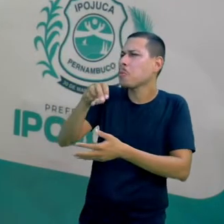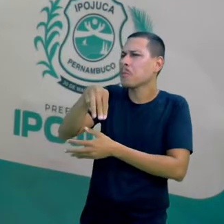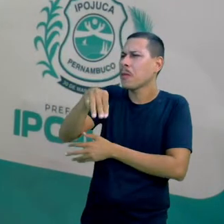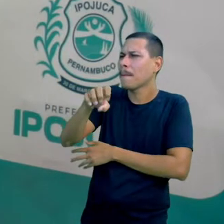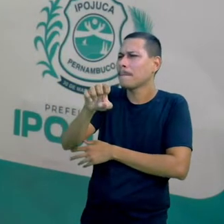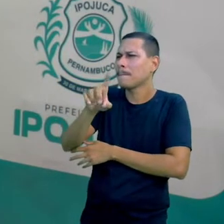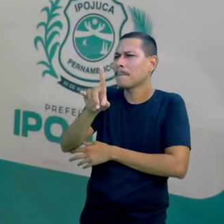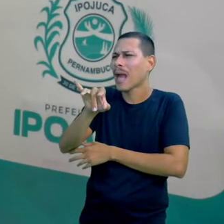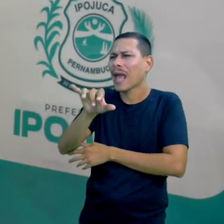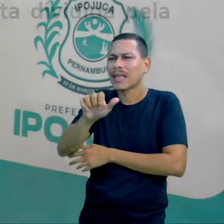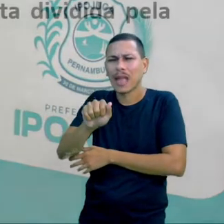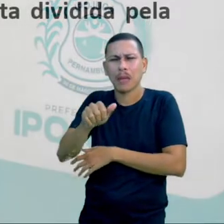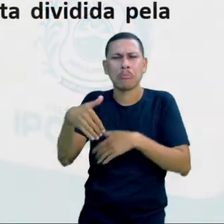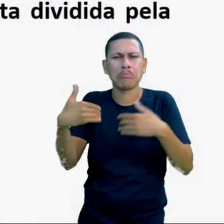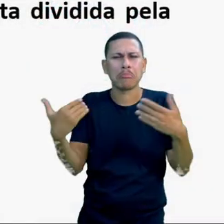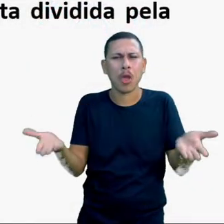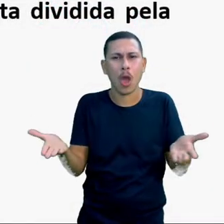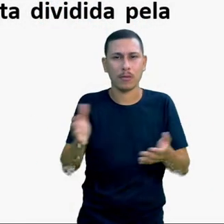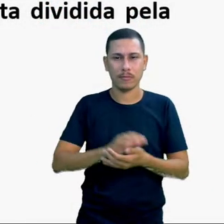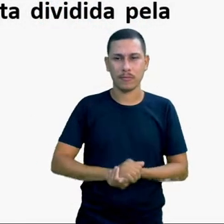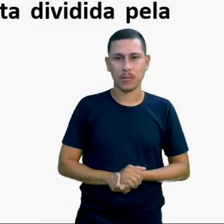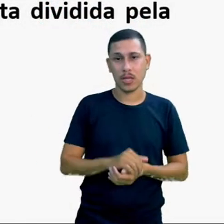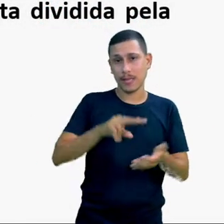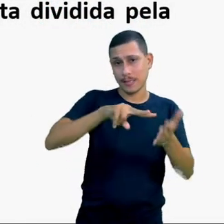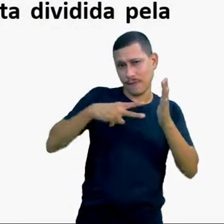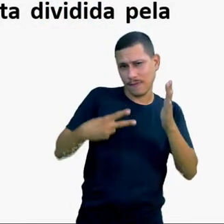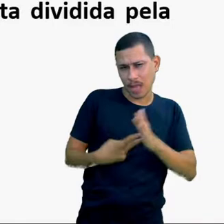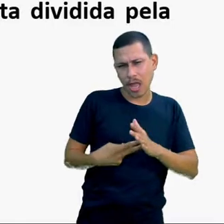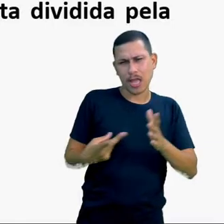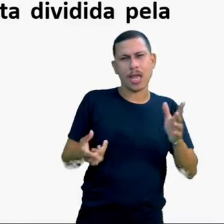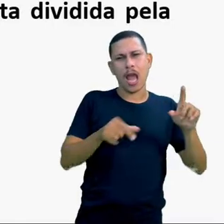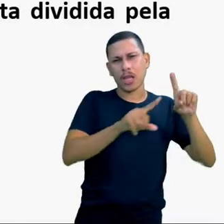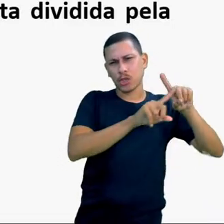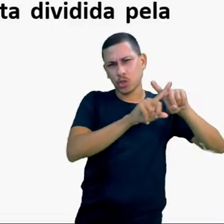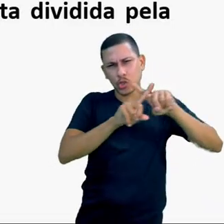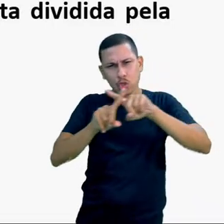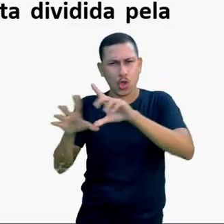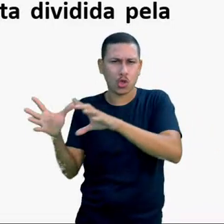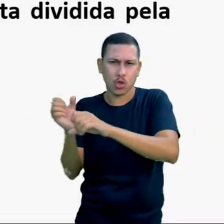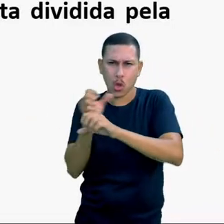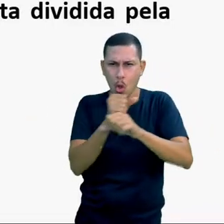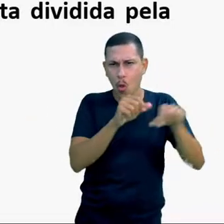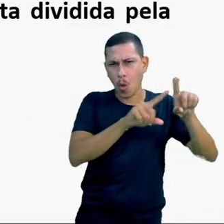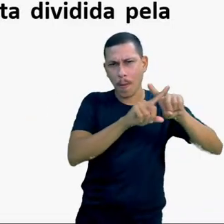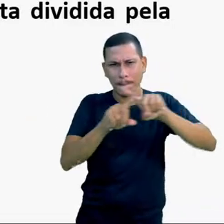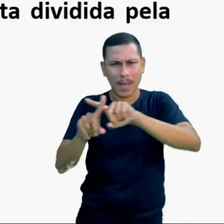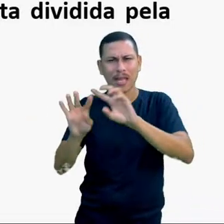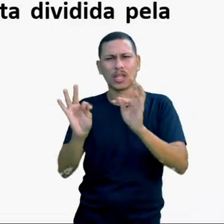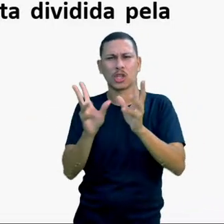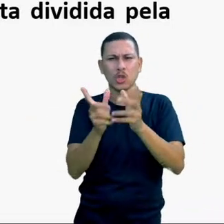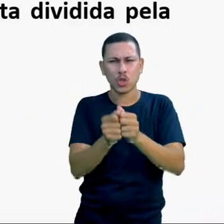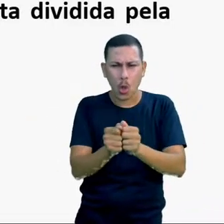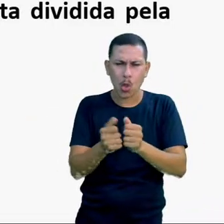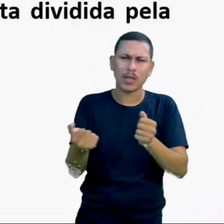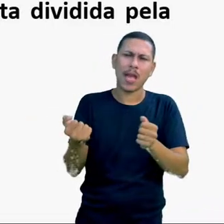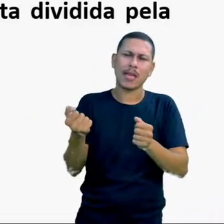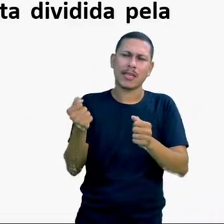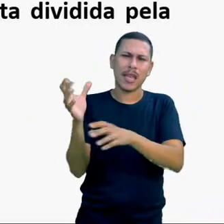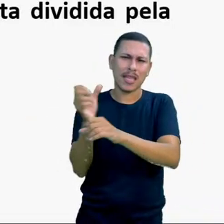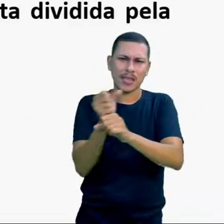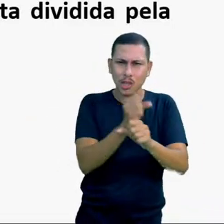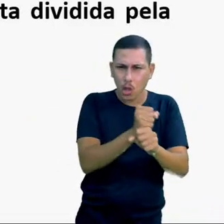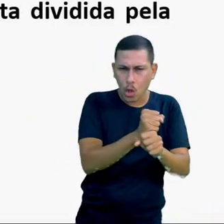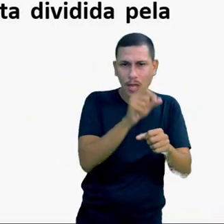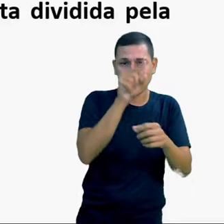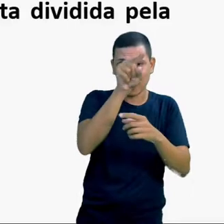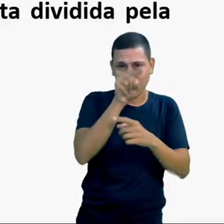calcular? A média é a soma de todas as notas listadas dividida pela